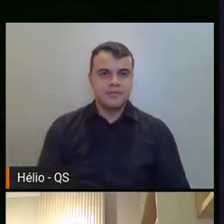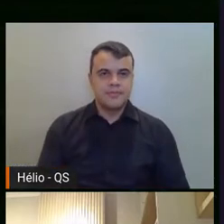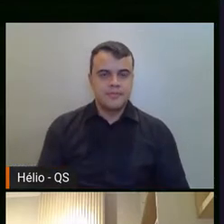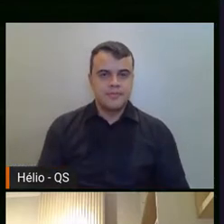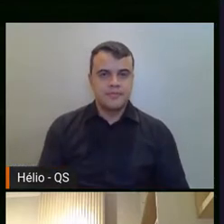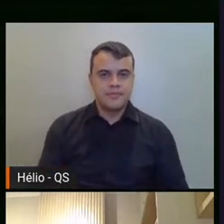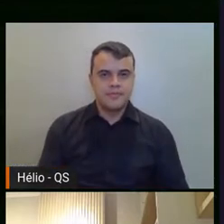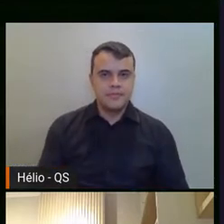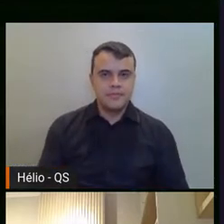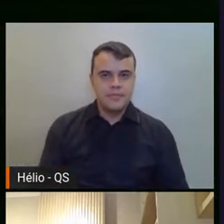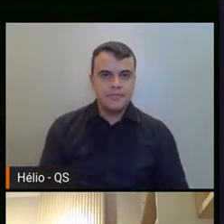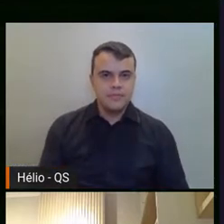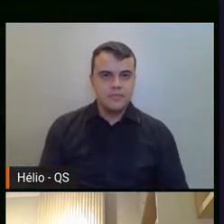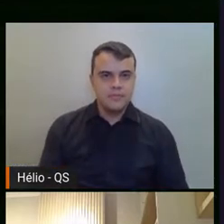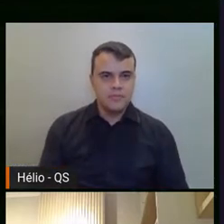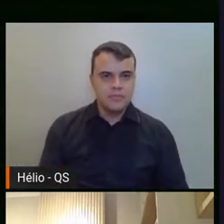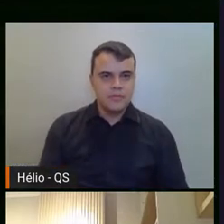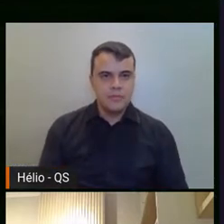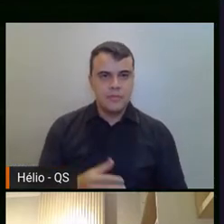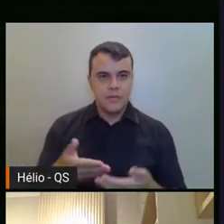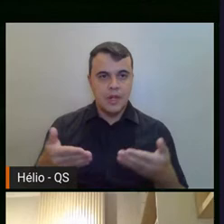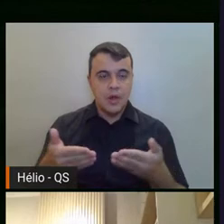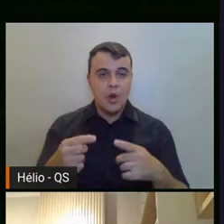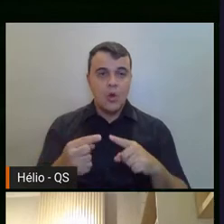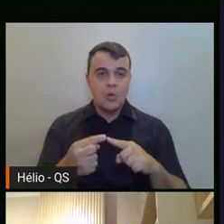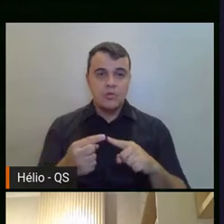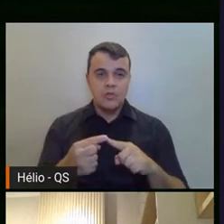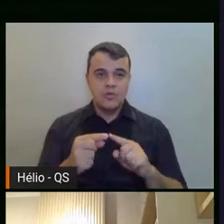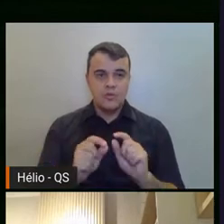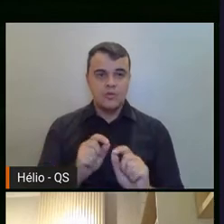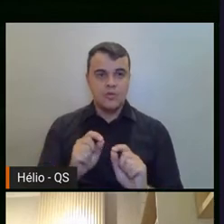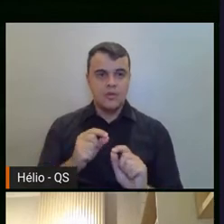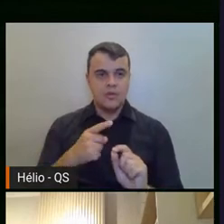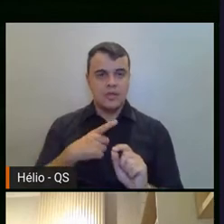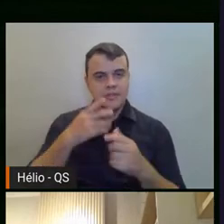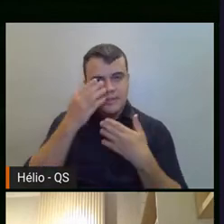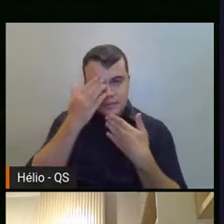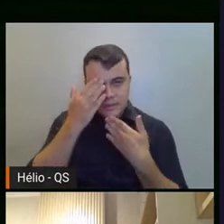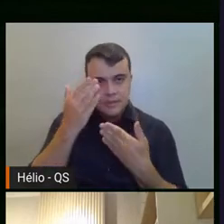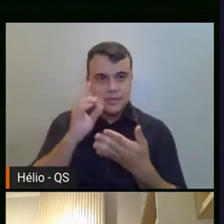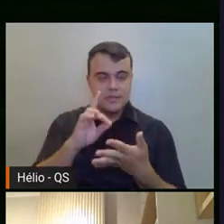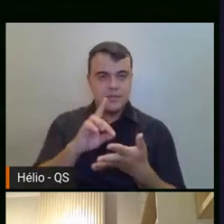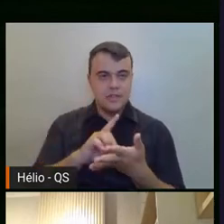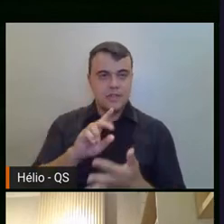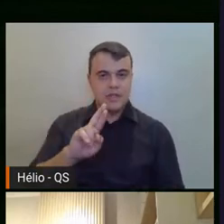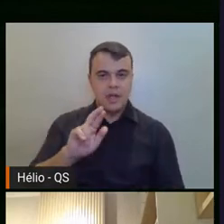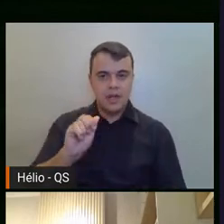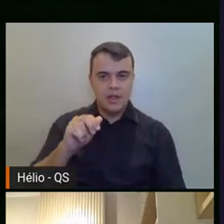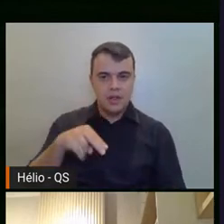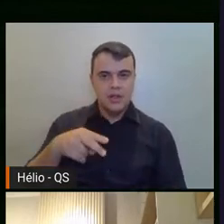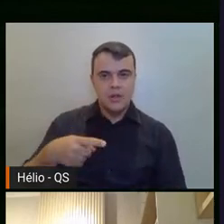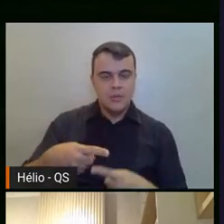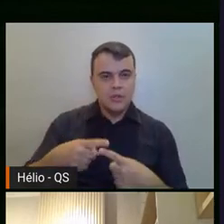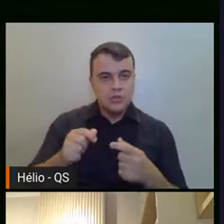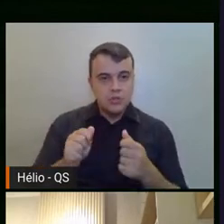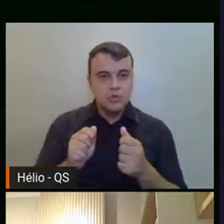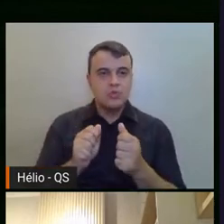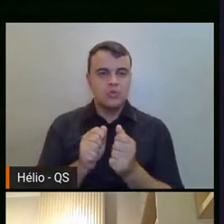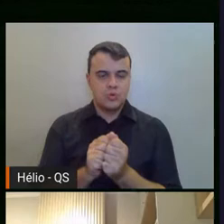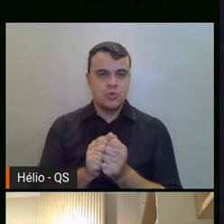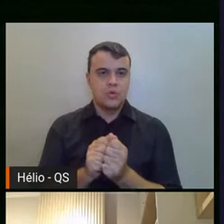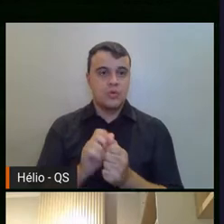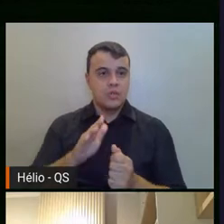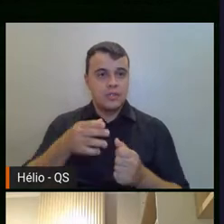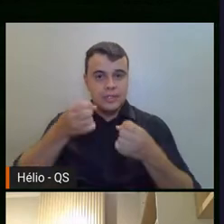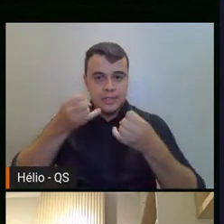acho que agora o objetivo mesmo é agradecer né Renan a galera por estar aqui né a gente